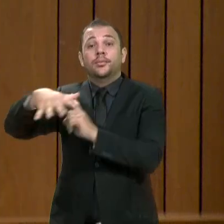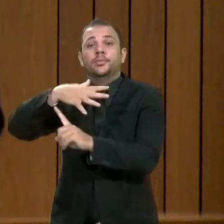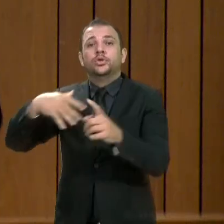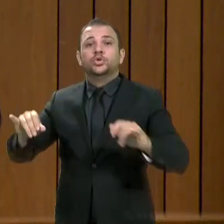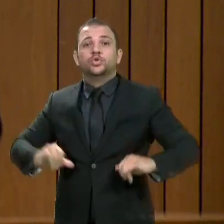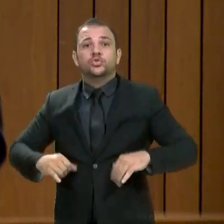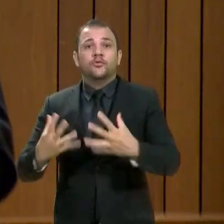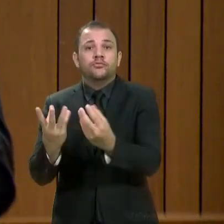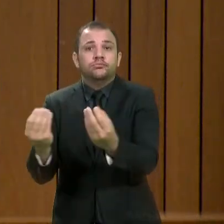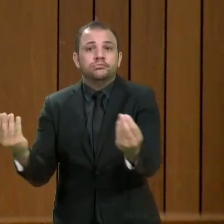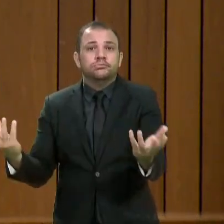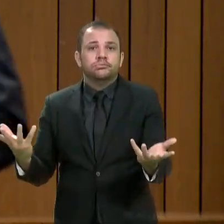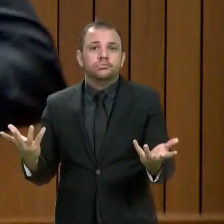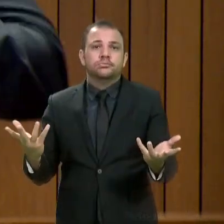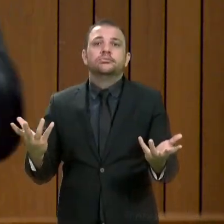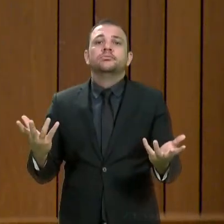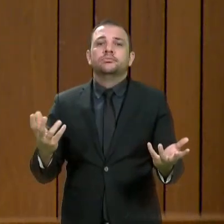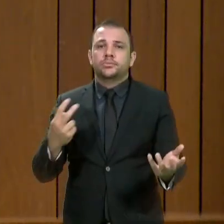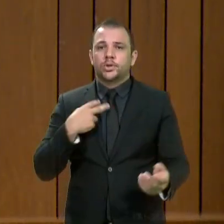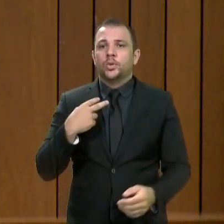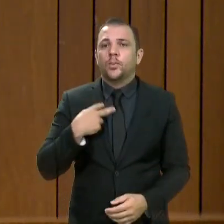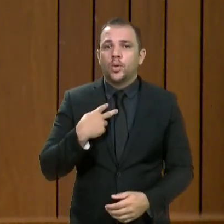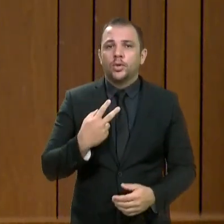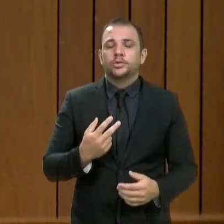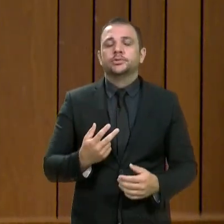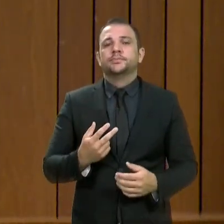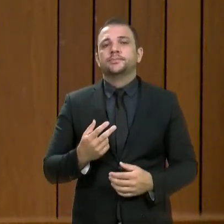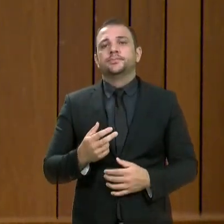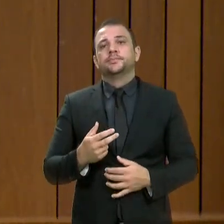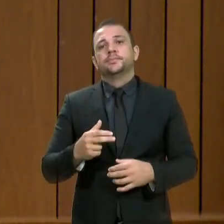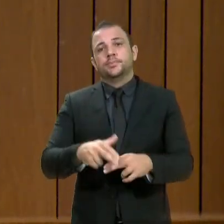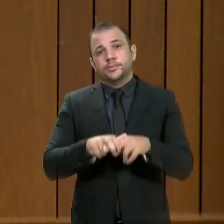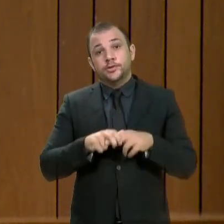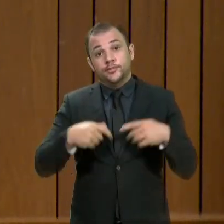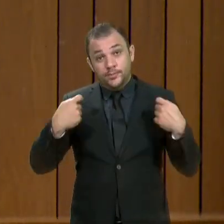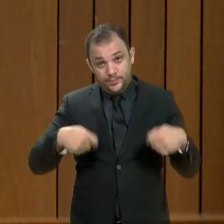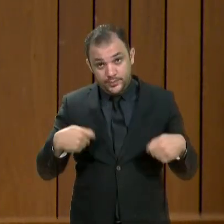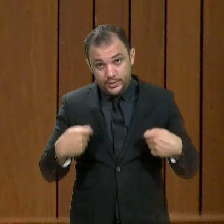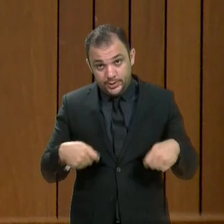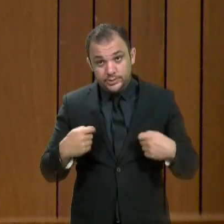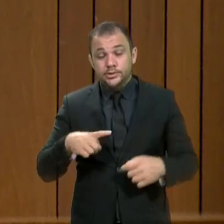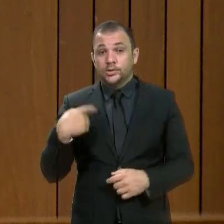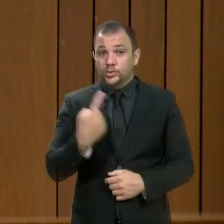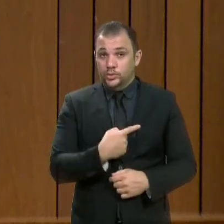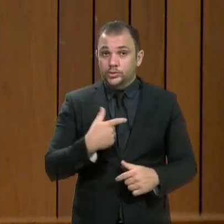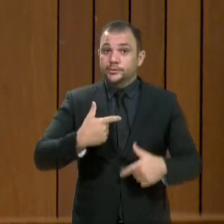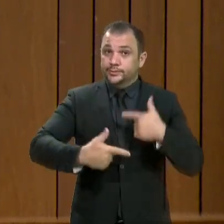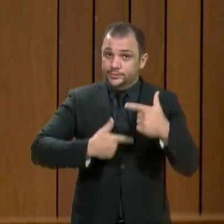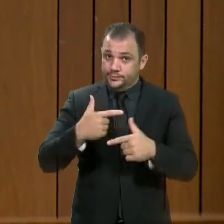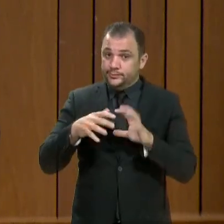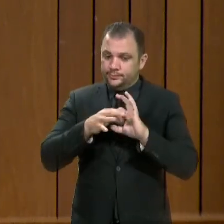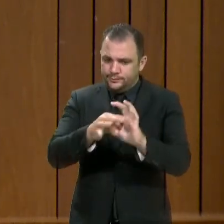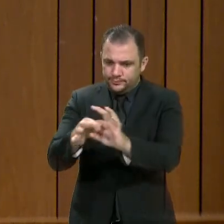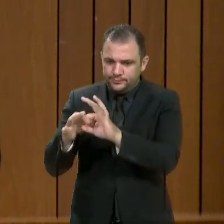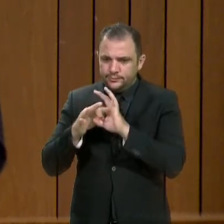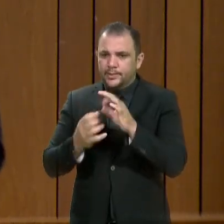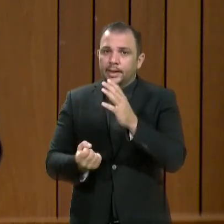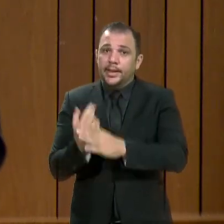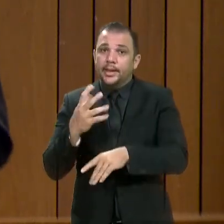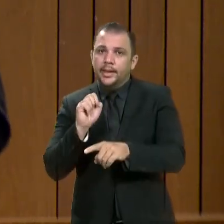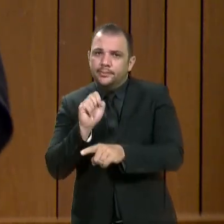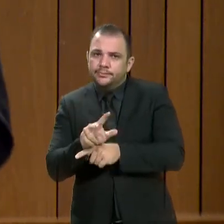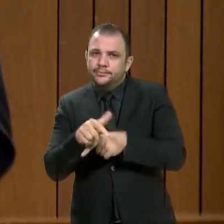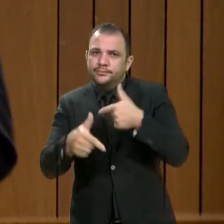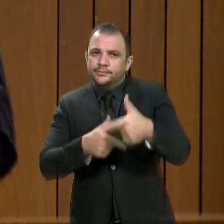aptidão, por isso nós precisamos do encadeamento da geração de emprego e renda, entendendo que, por mais que o setor se